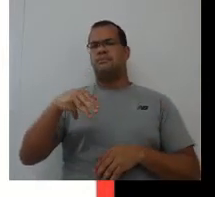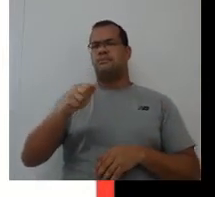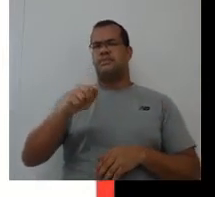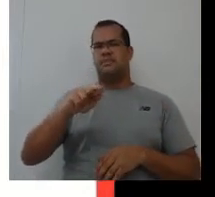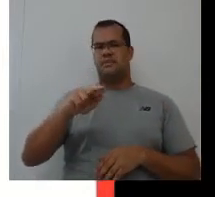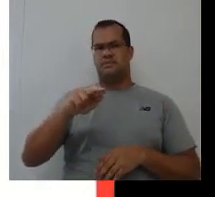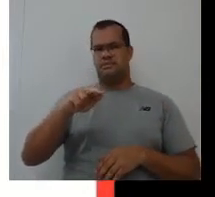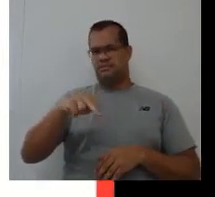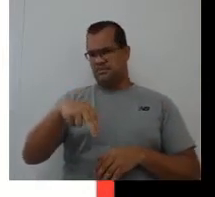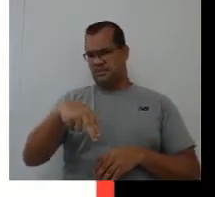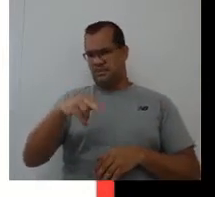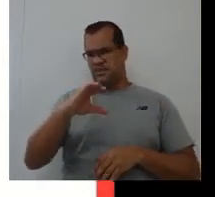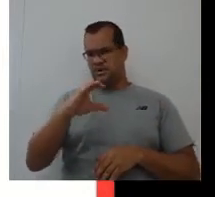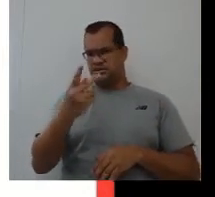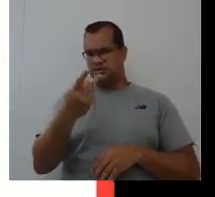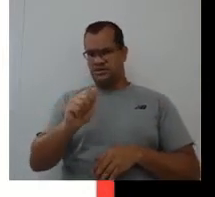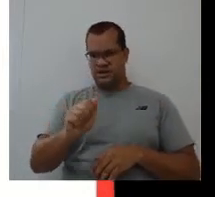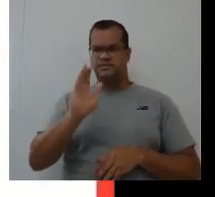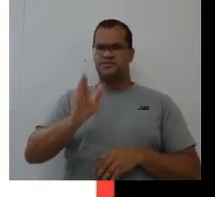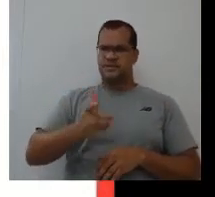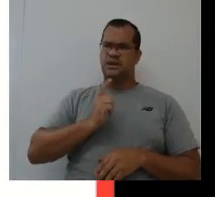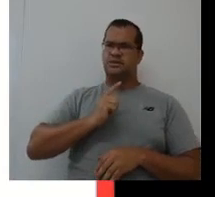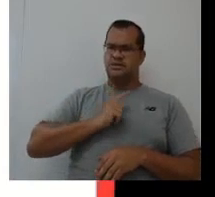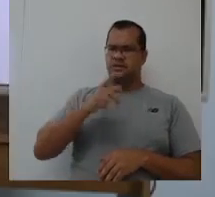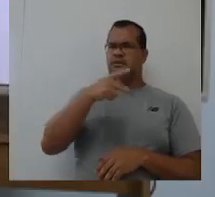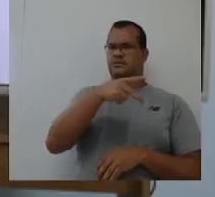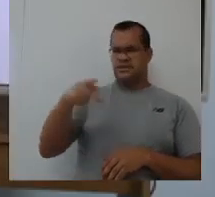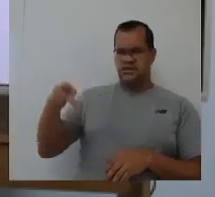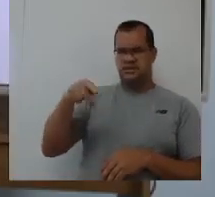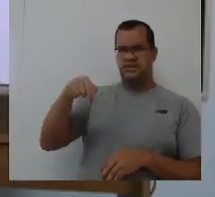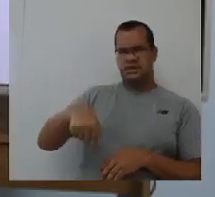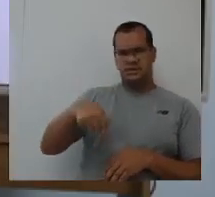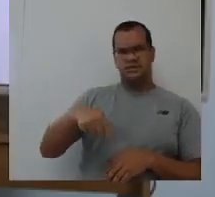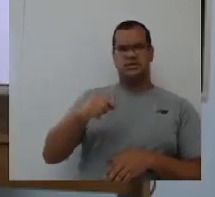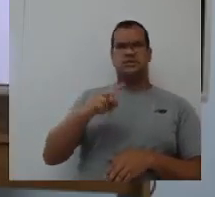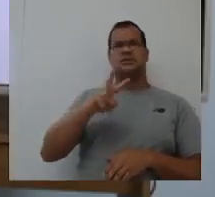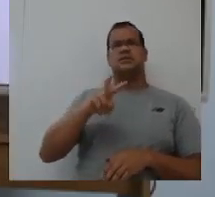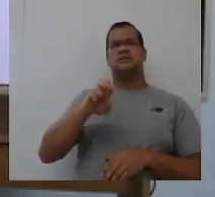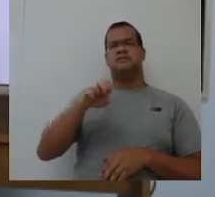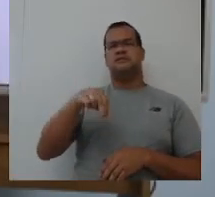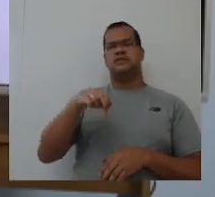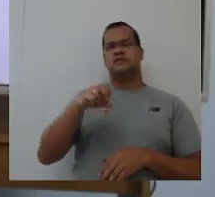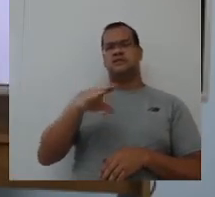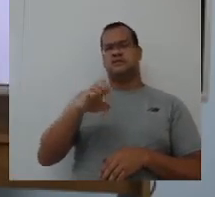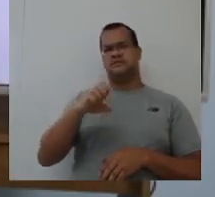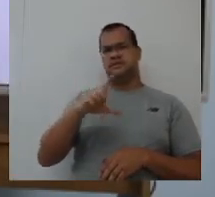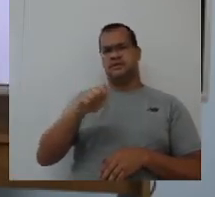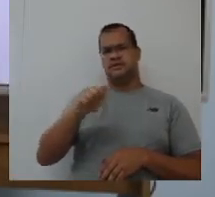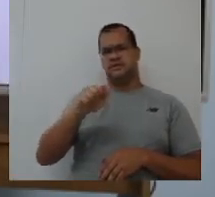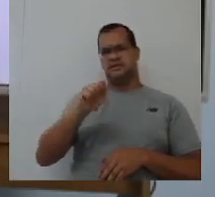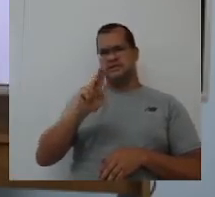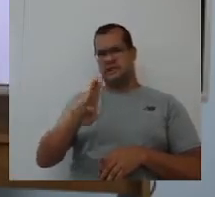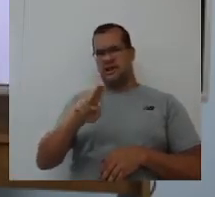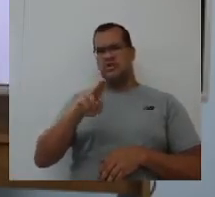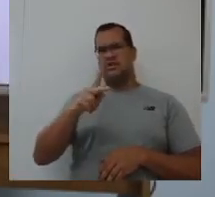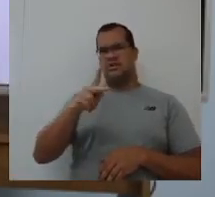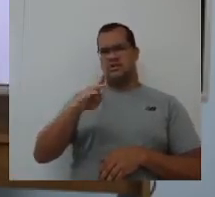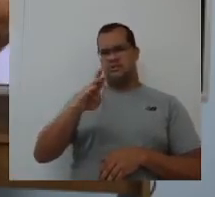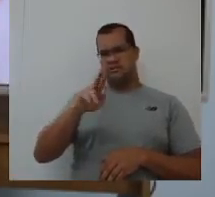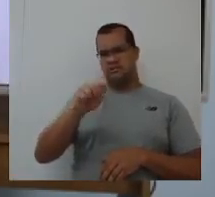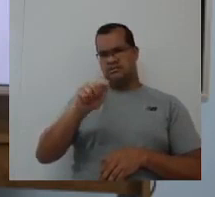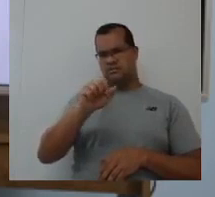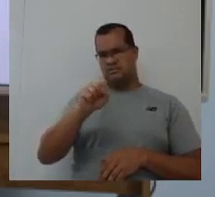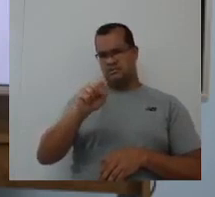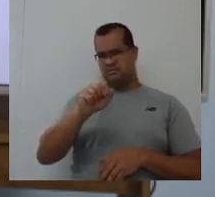então presidente, nós já vivíamos sob o sistema presidencialista, Venceslau Braz, após a autorização do Congresso, porque é o